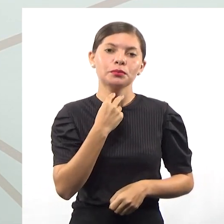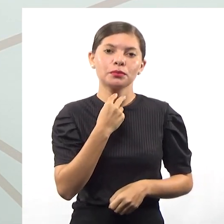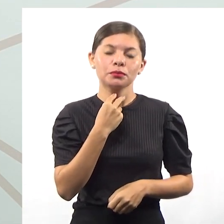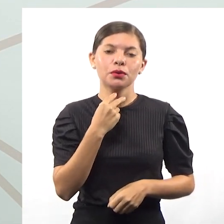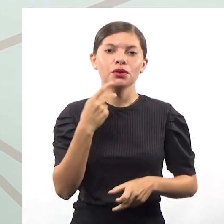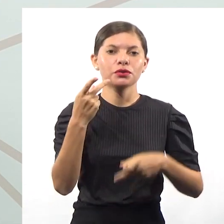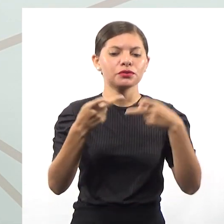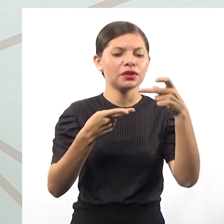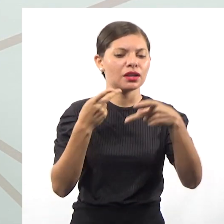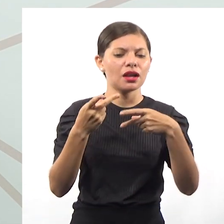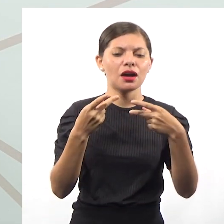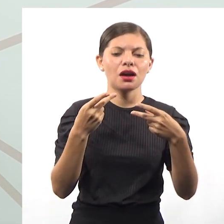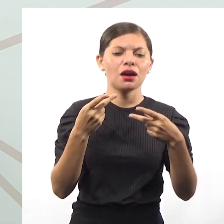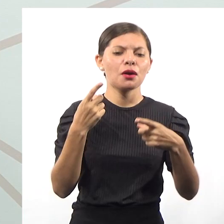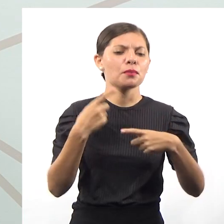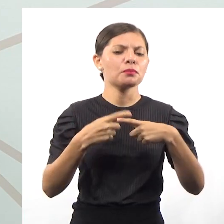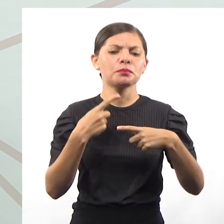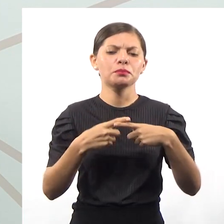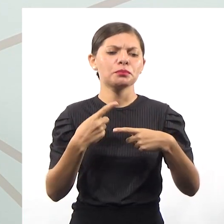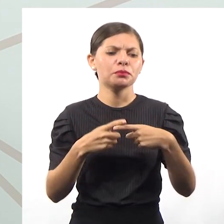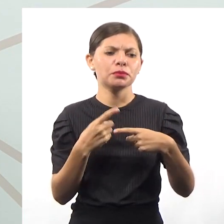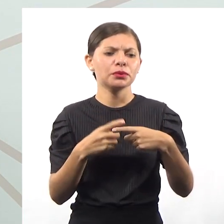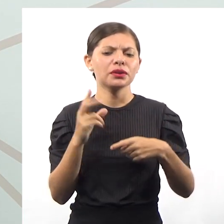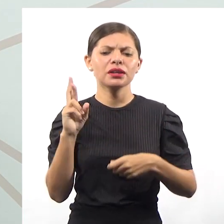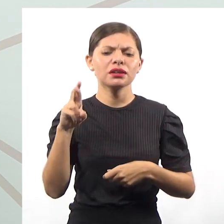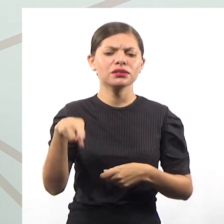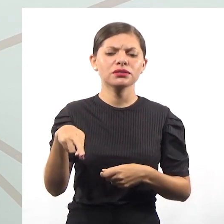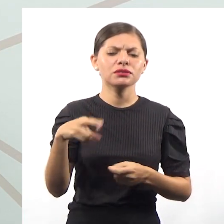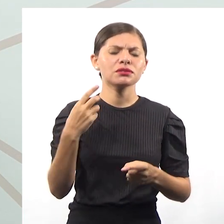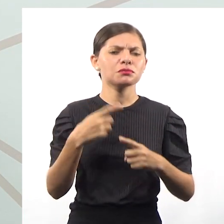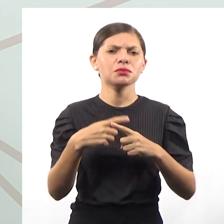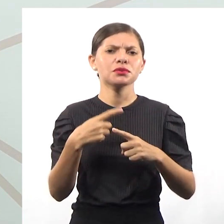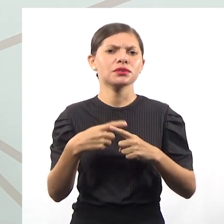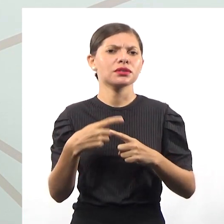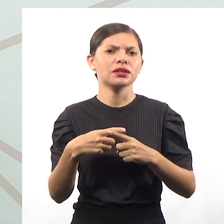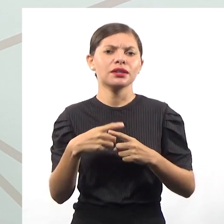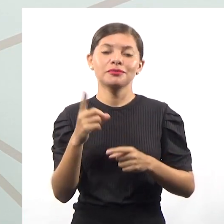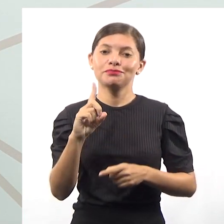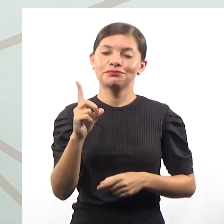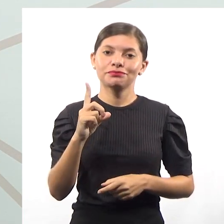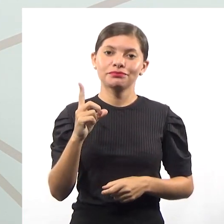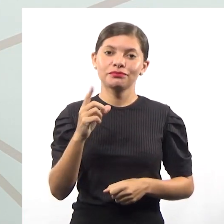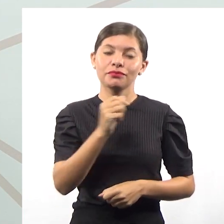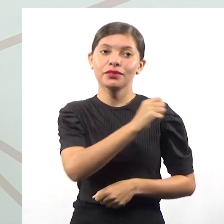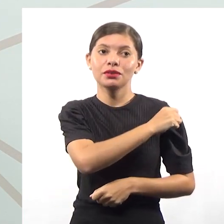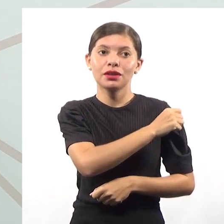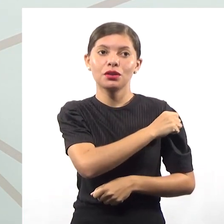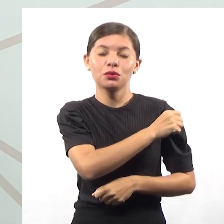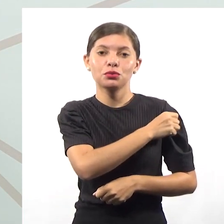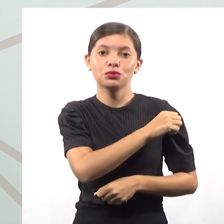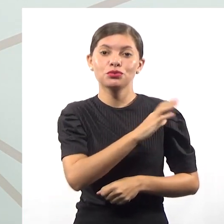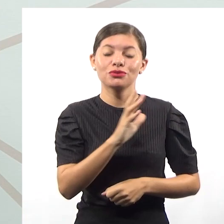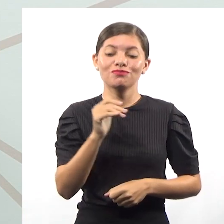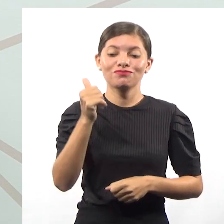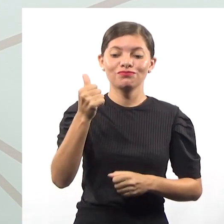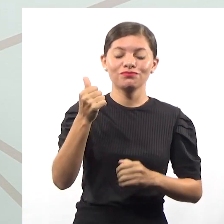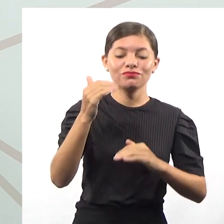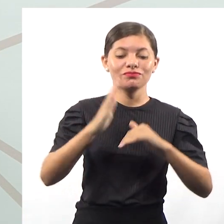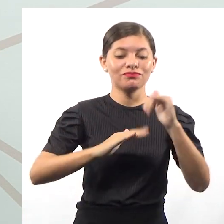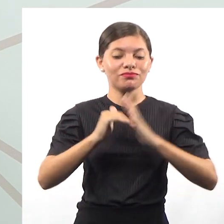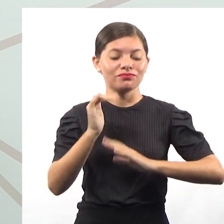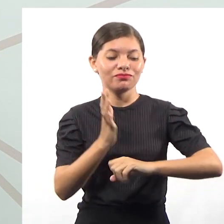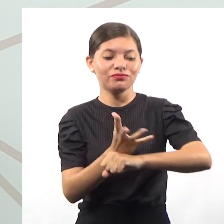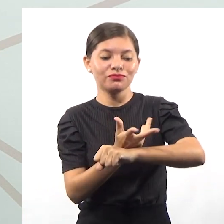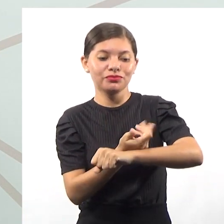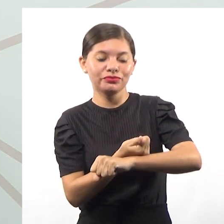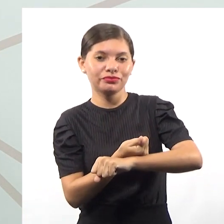dizer quais são os motivos, as razões, nem as circunstâncias específicas que levam os nossos alunos a não terem os melhores